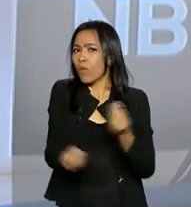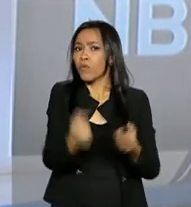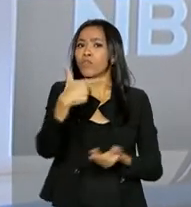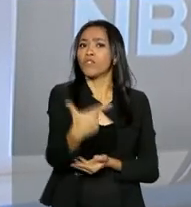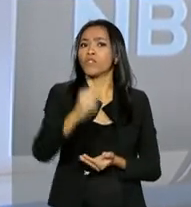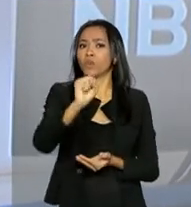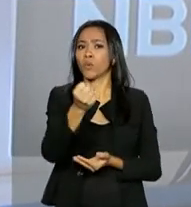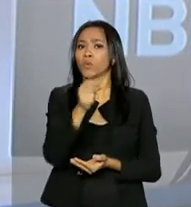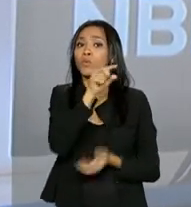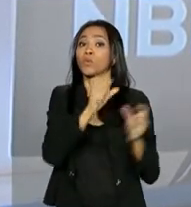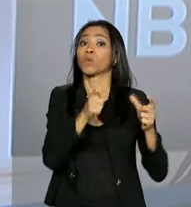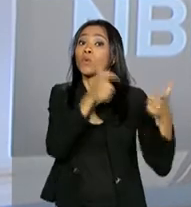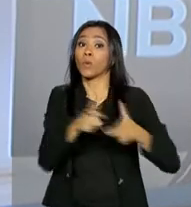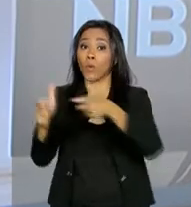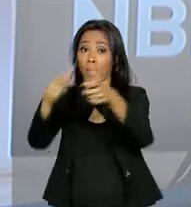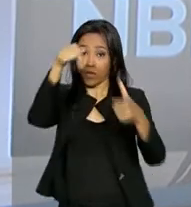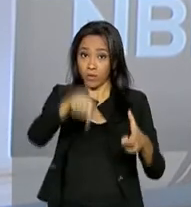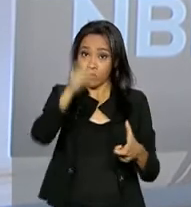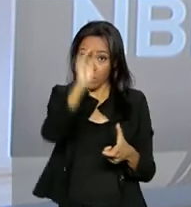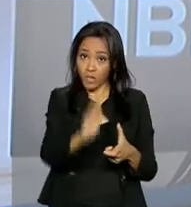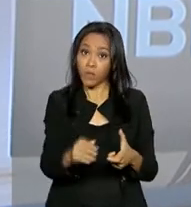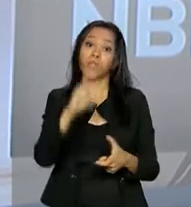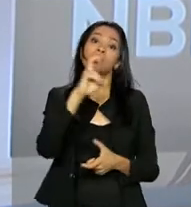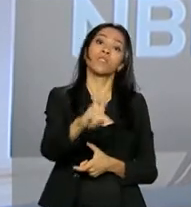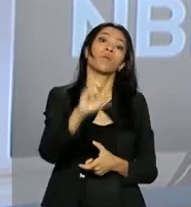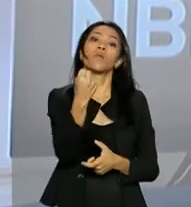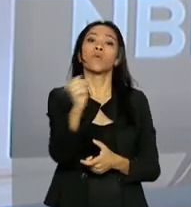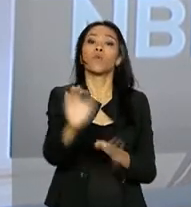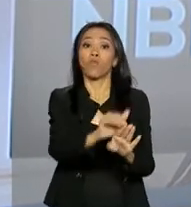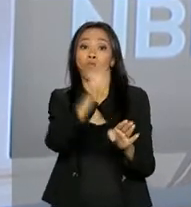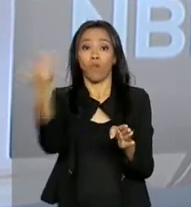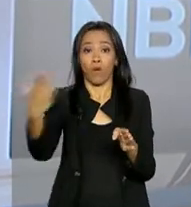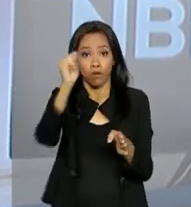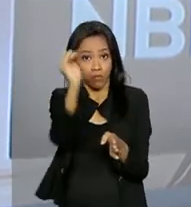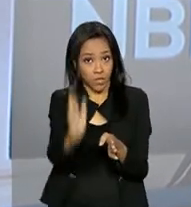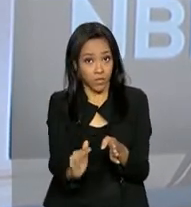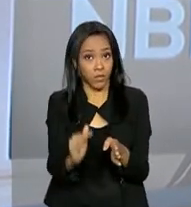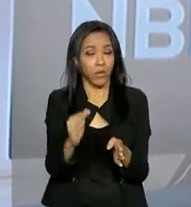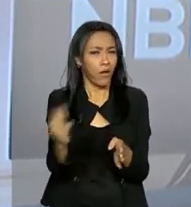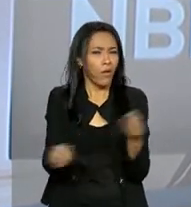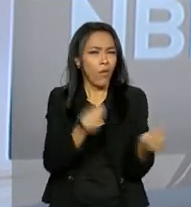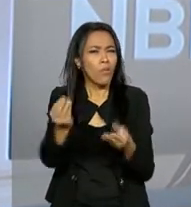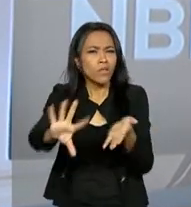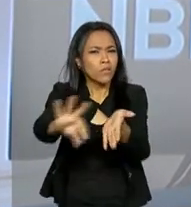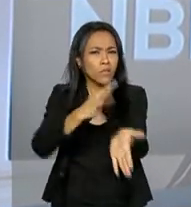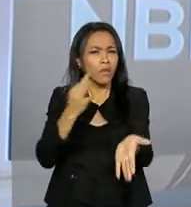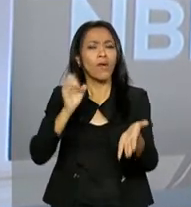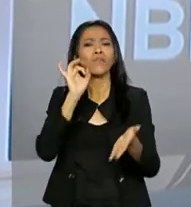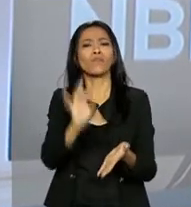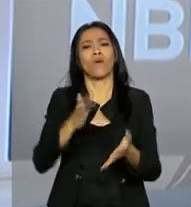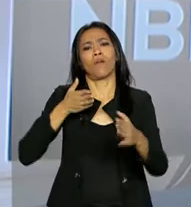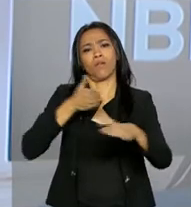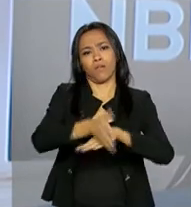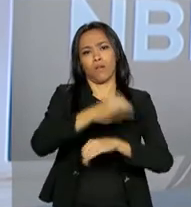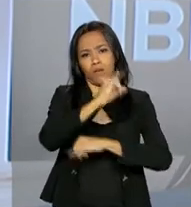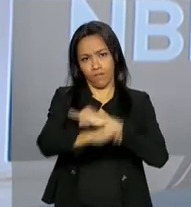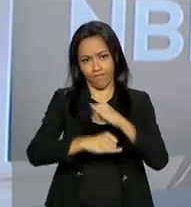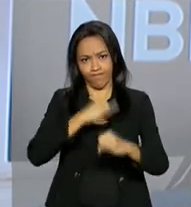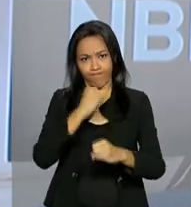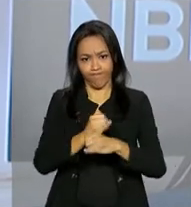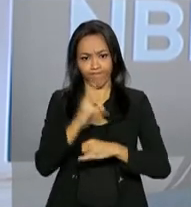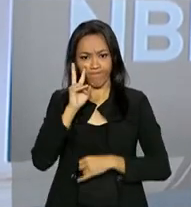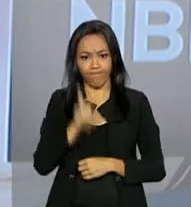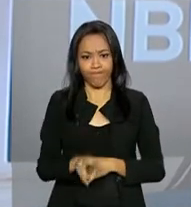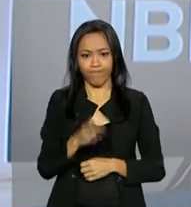28 locais aqui no brasil e 58 no exterior para fazer a inscrição basta acessar a página do instituto